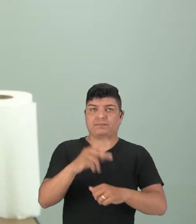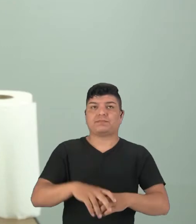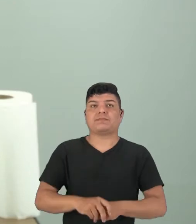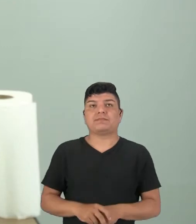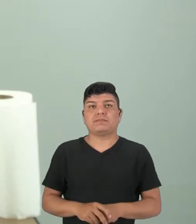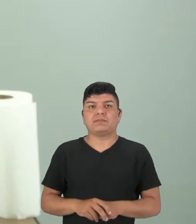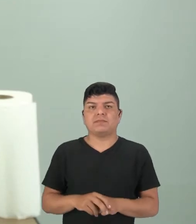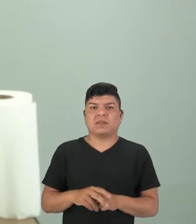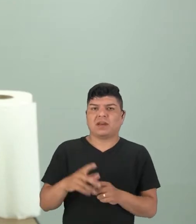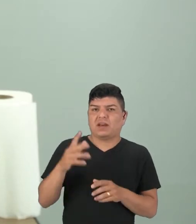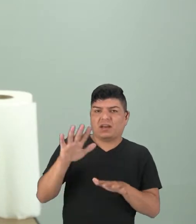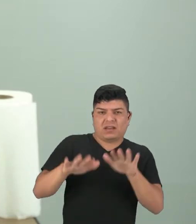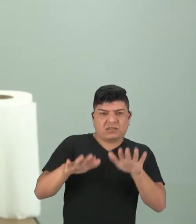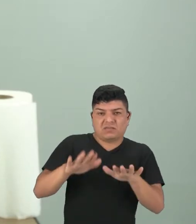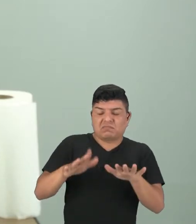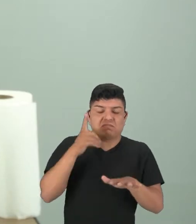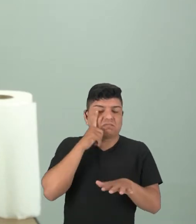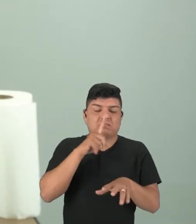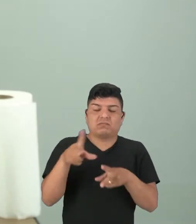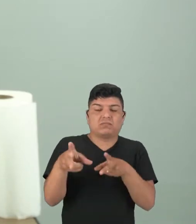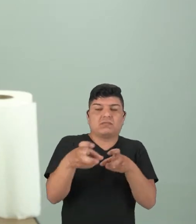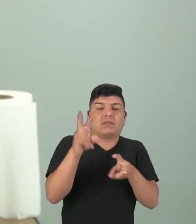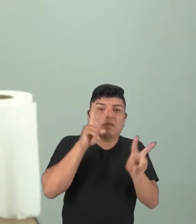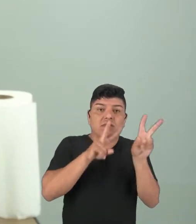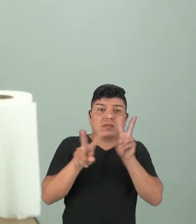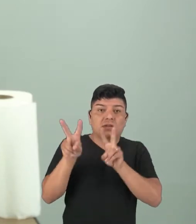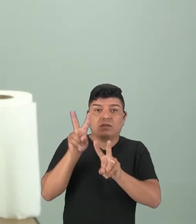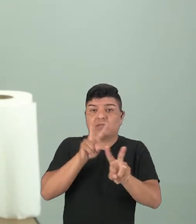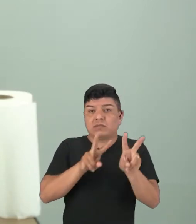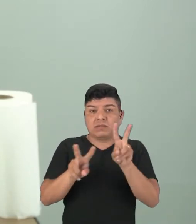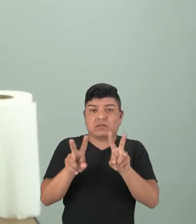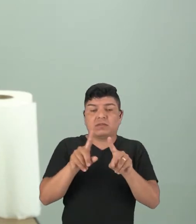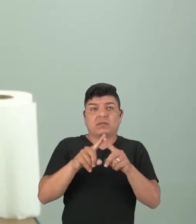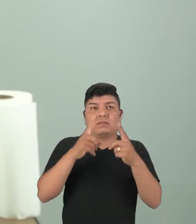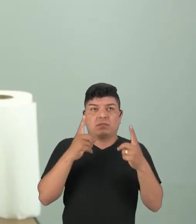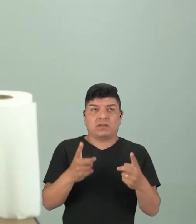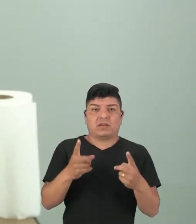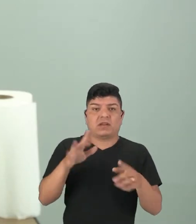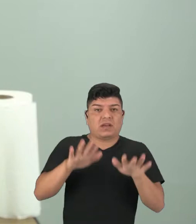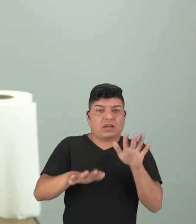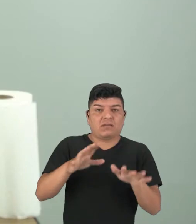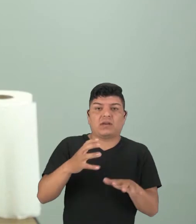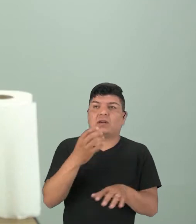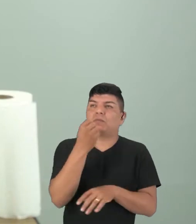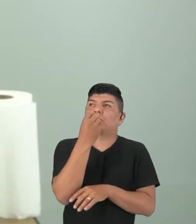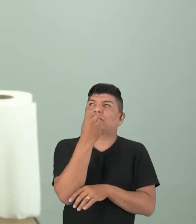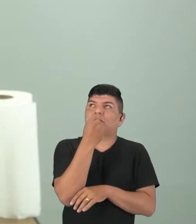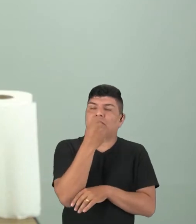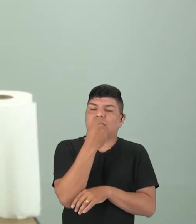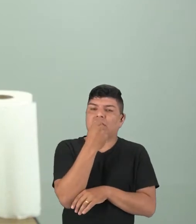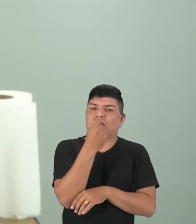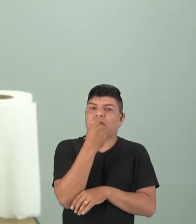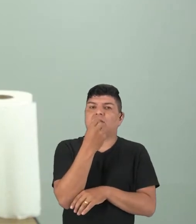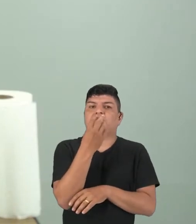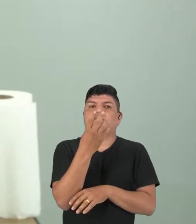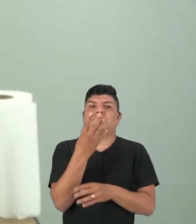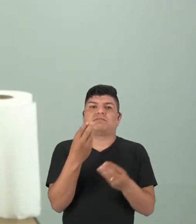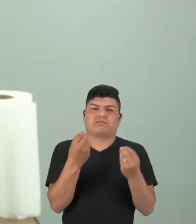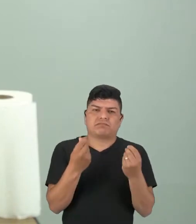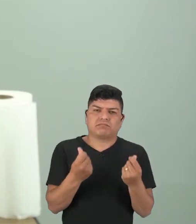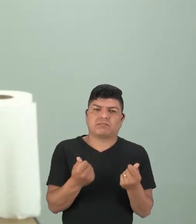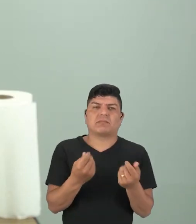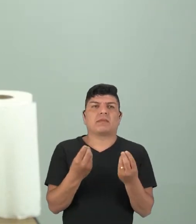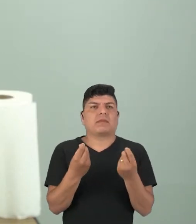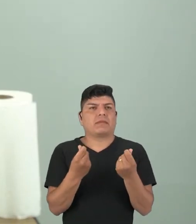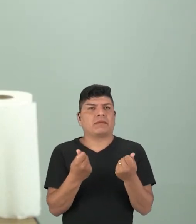Mesmo que não dê para a gente perceber ali visualmente, ou seja, olhando, mas às vezes a gente sentindo o gosto, a textura, a gente